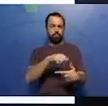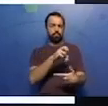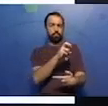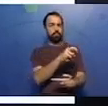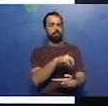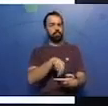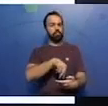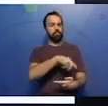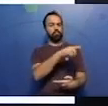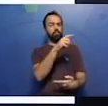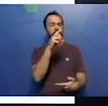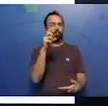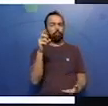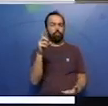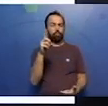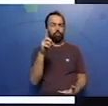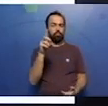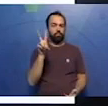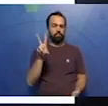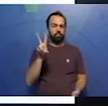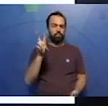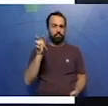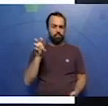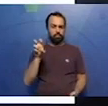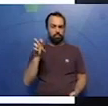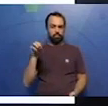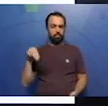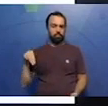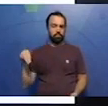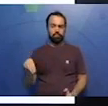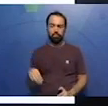25, é o que faltam para 5 horas.